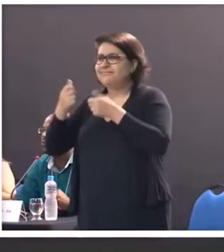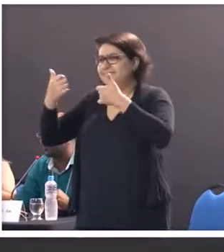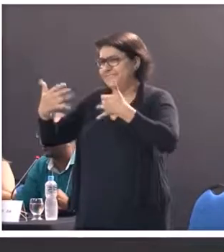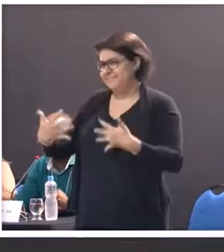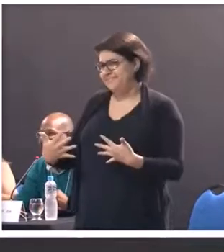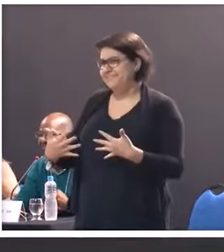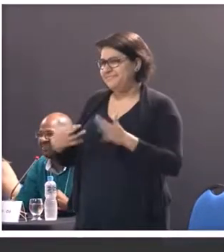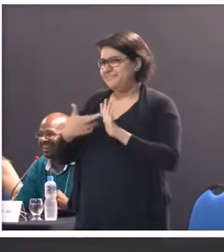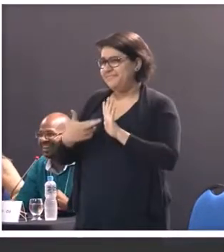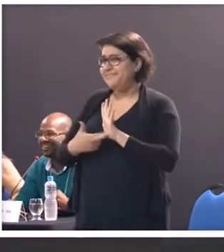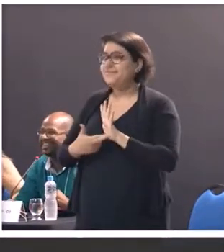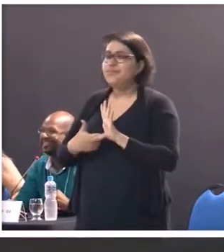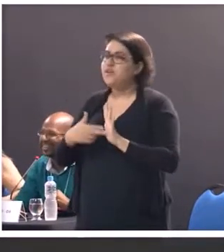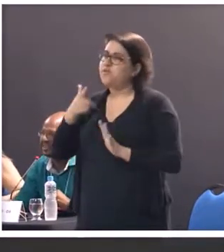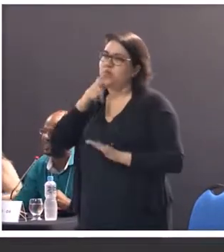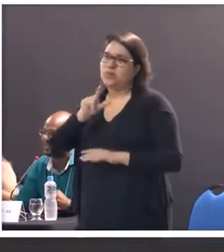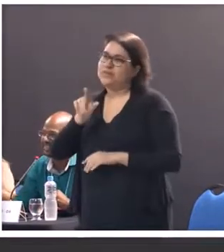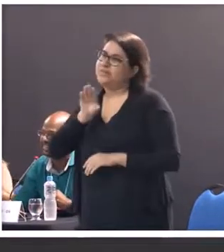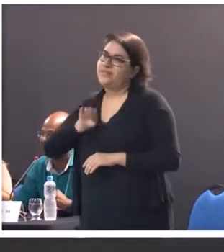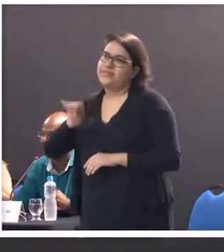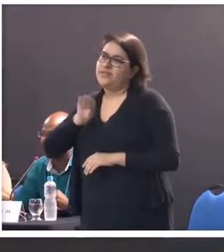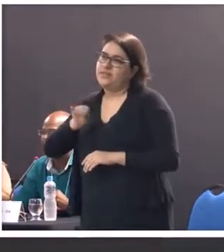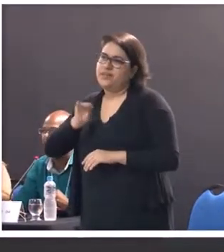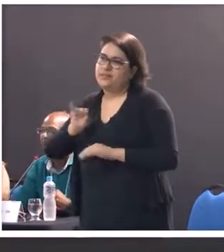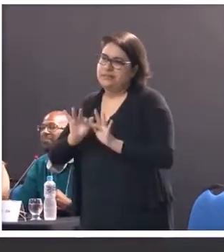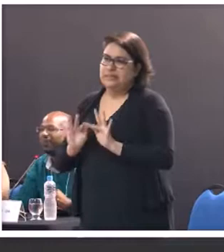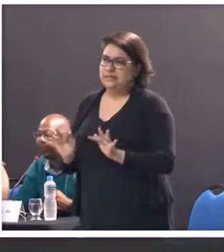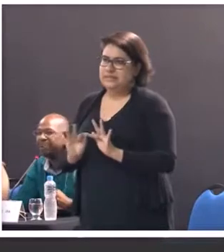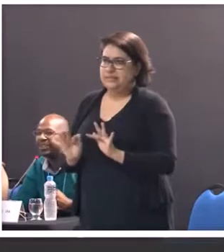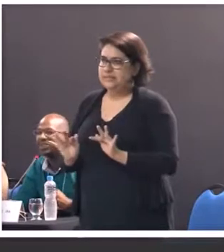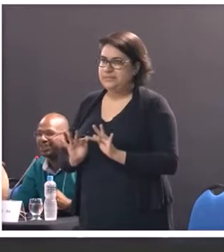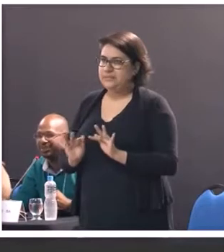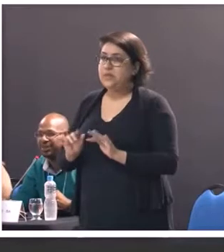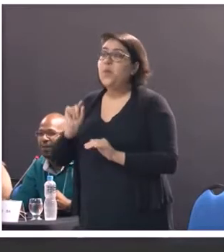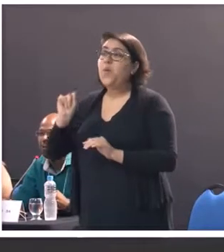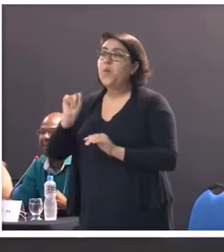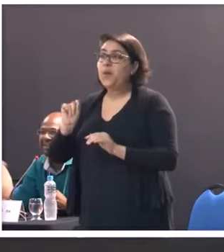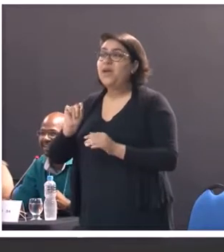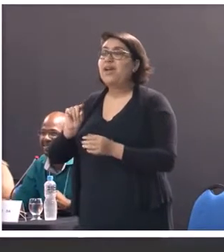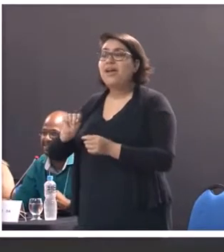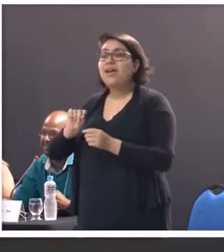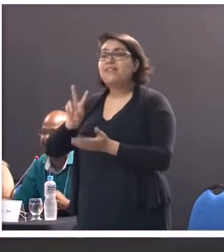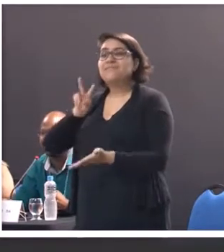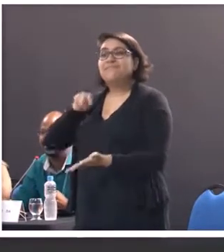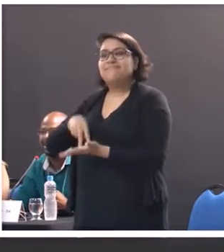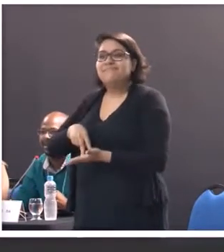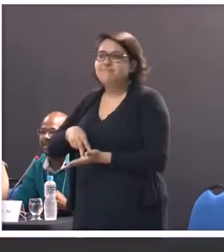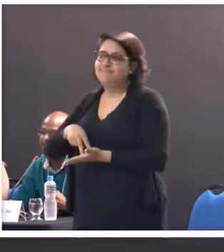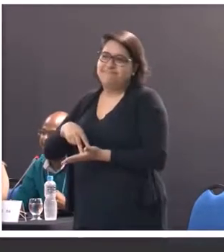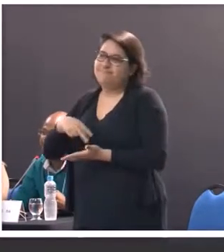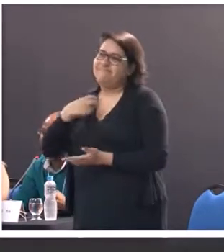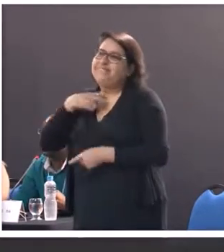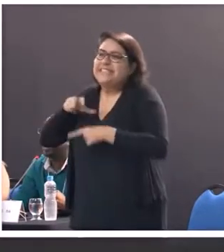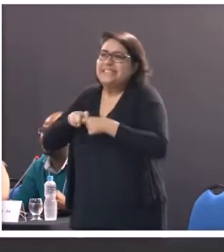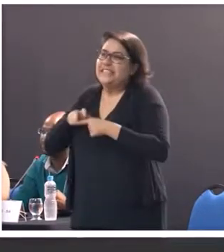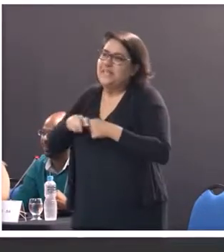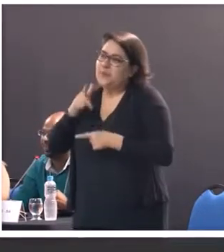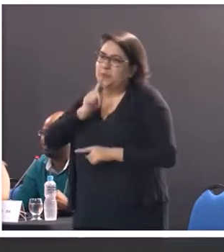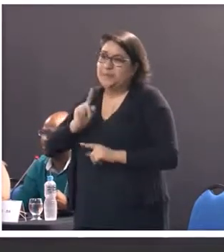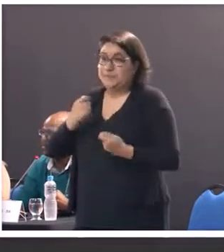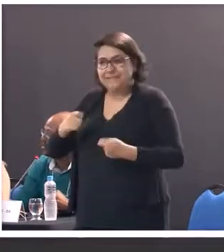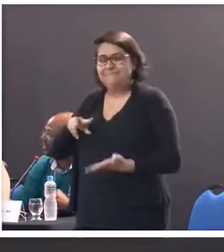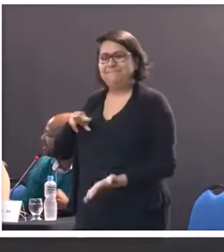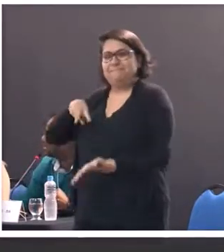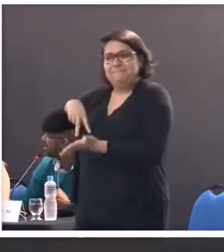que eu não vou conseguir falar sentadinho aqui, cometido e comportadamente. Eu vou ficar de